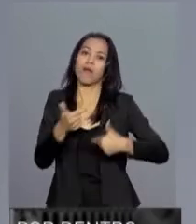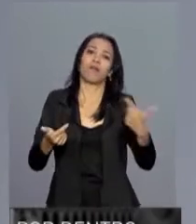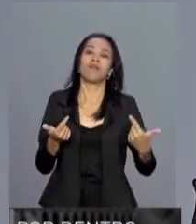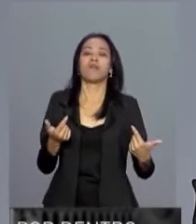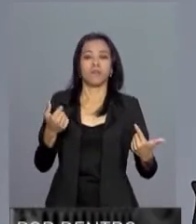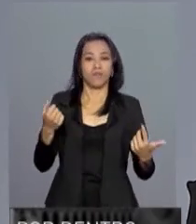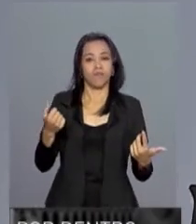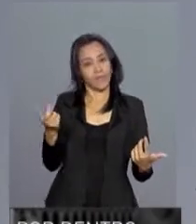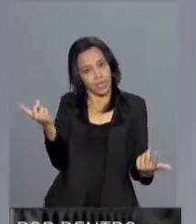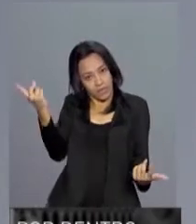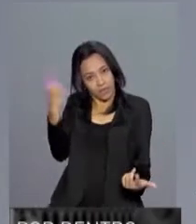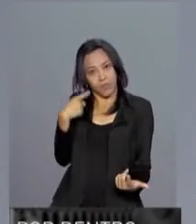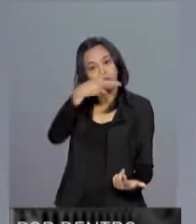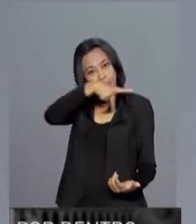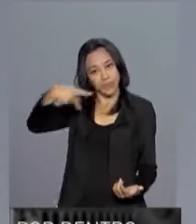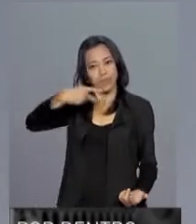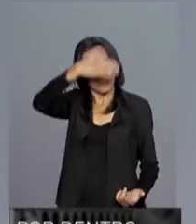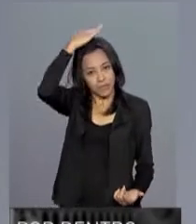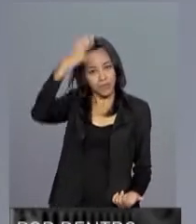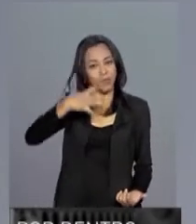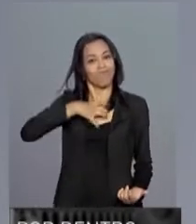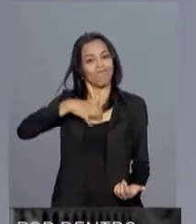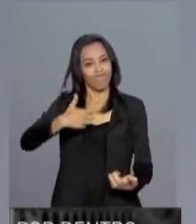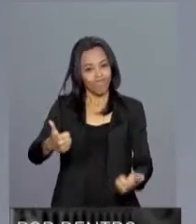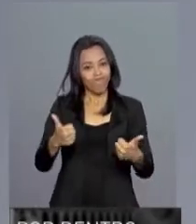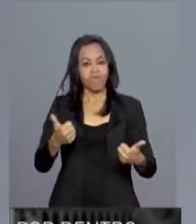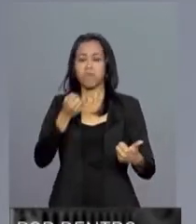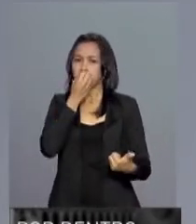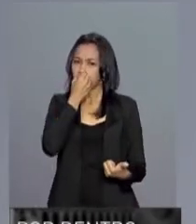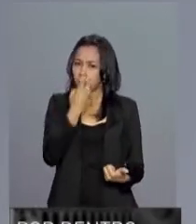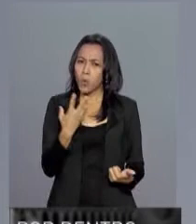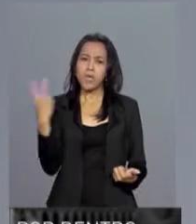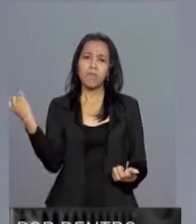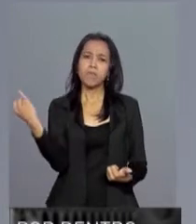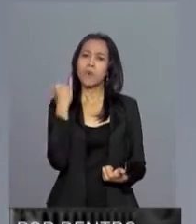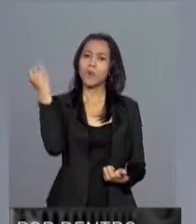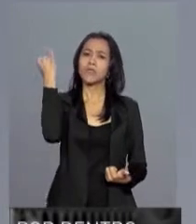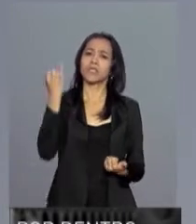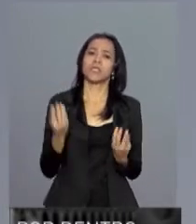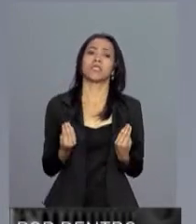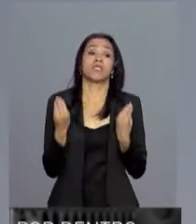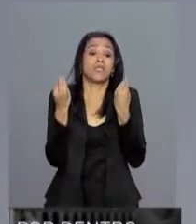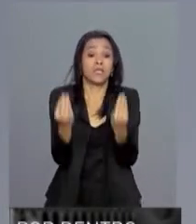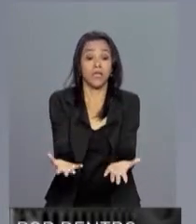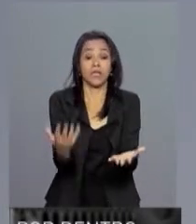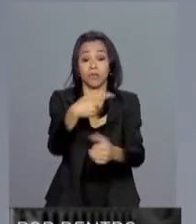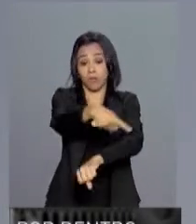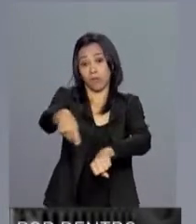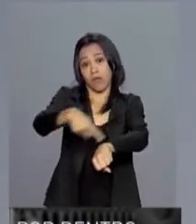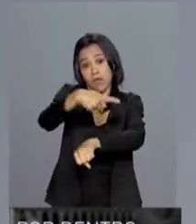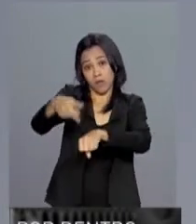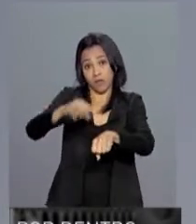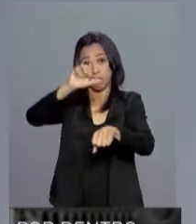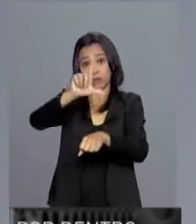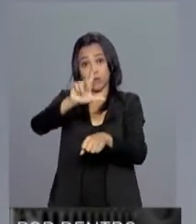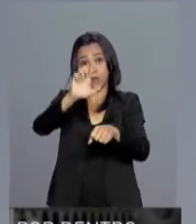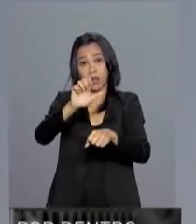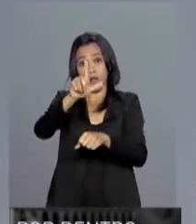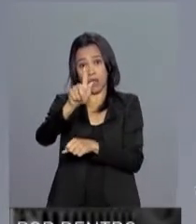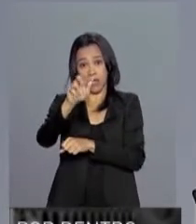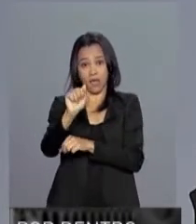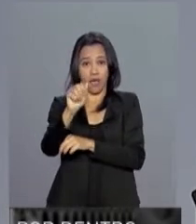estamos deixando um legado importantíssimo para o país sob a liderança do do presidente